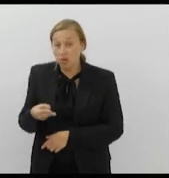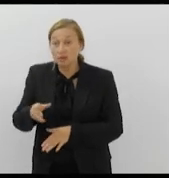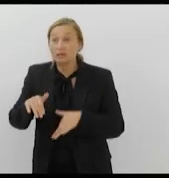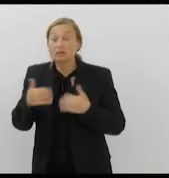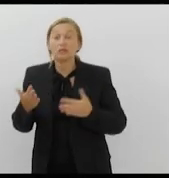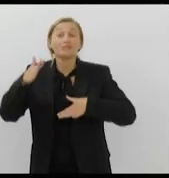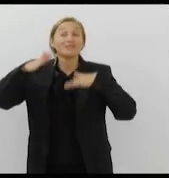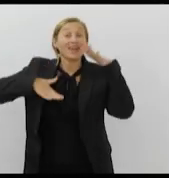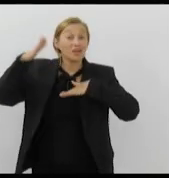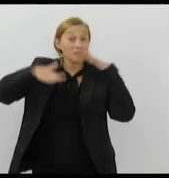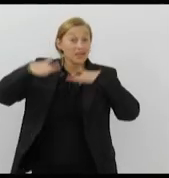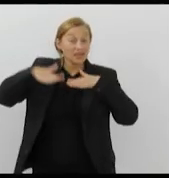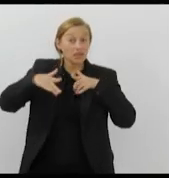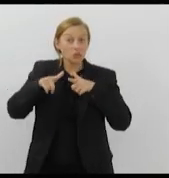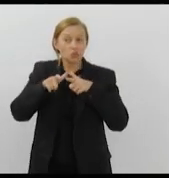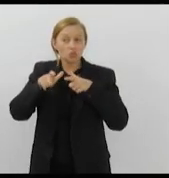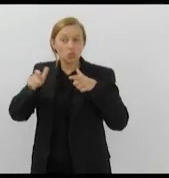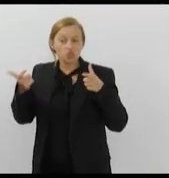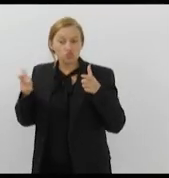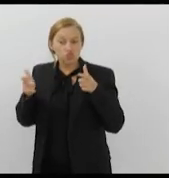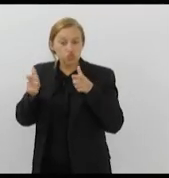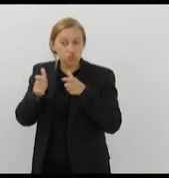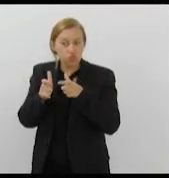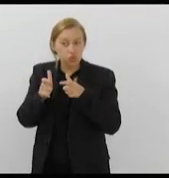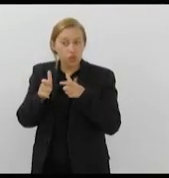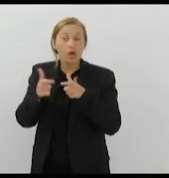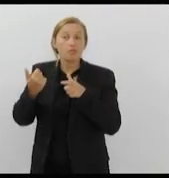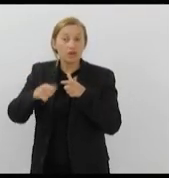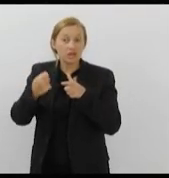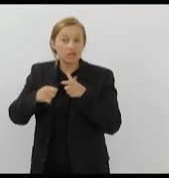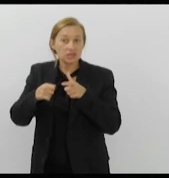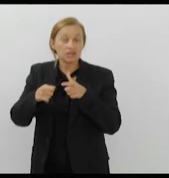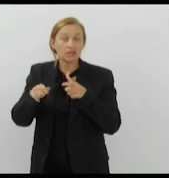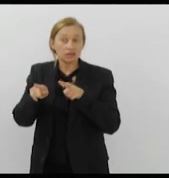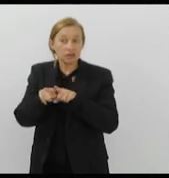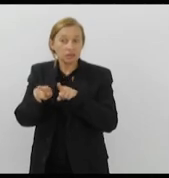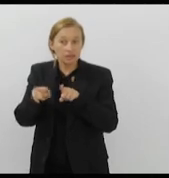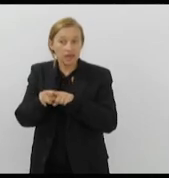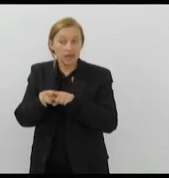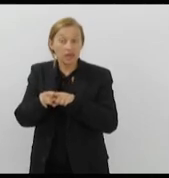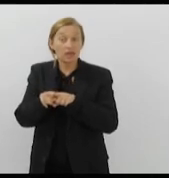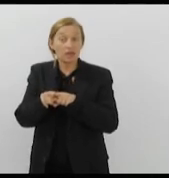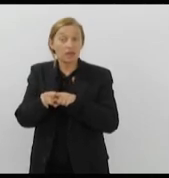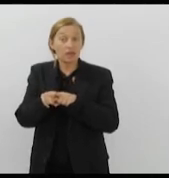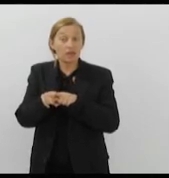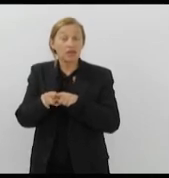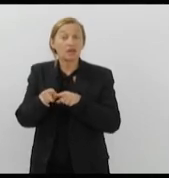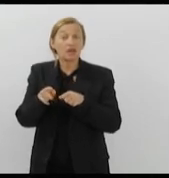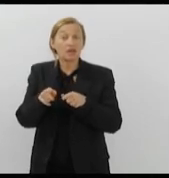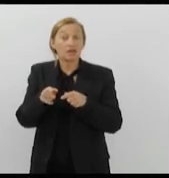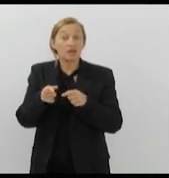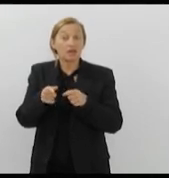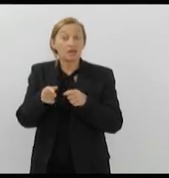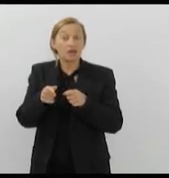Dependendo do tamanho dessa redução, a gente também tem que mexer no orçamento. Então, pode ser um